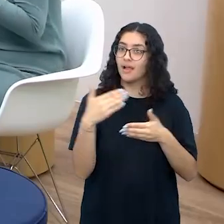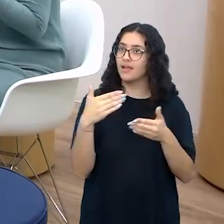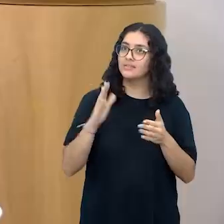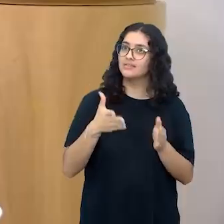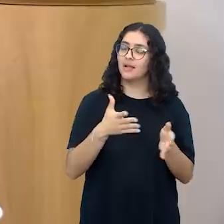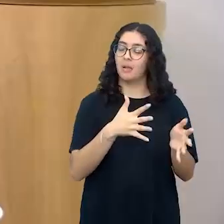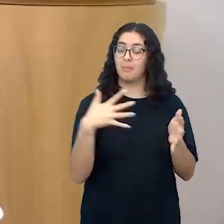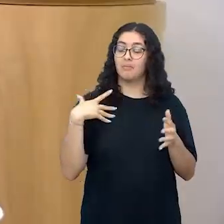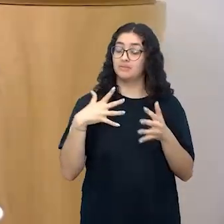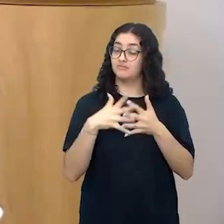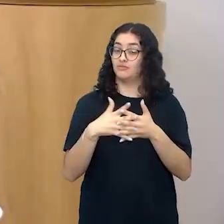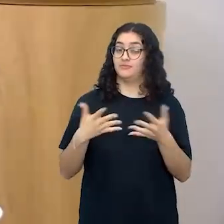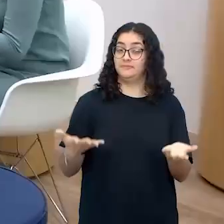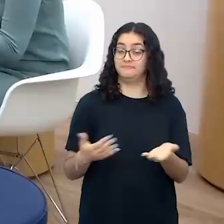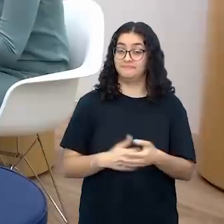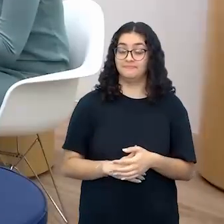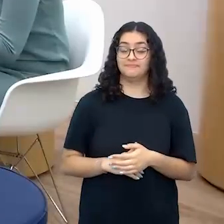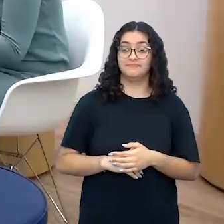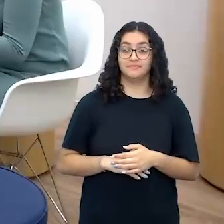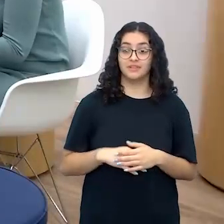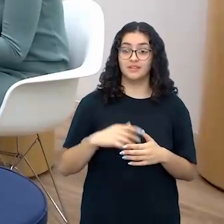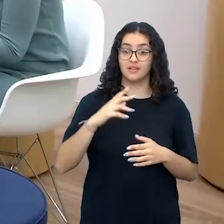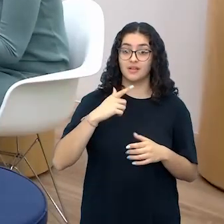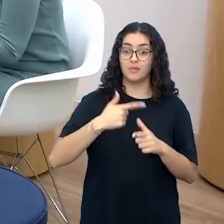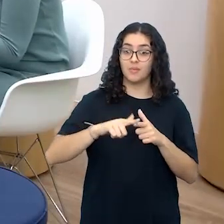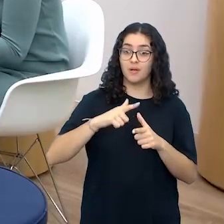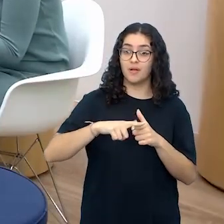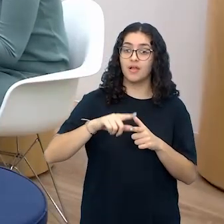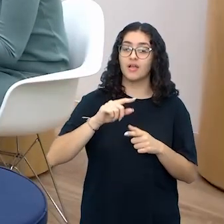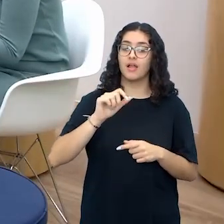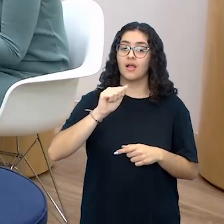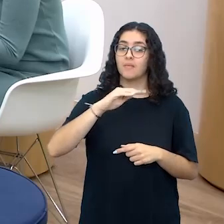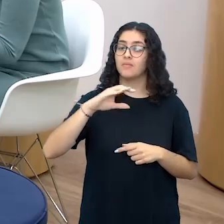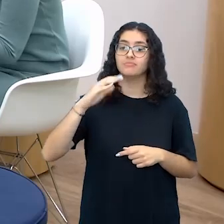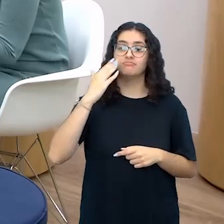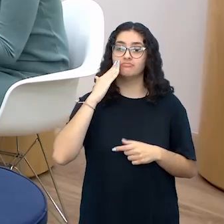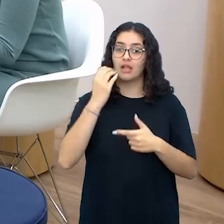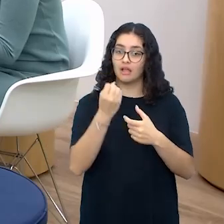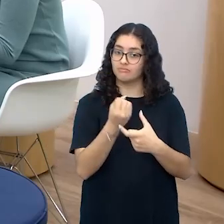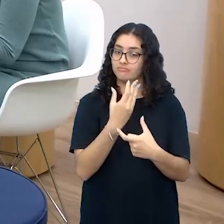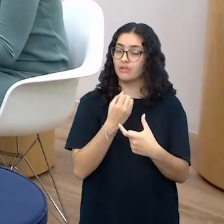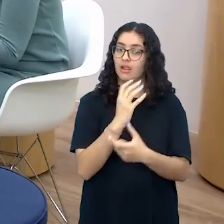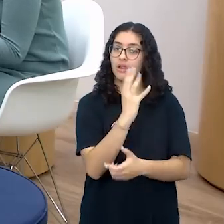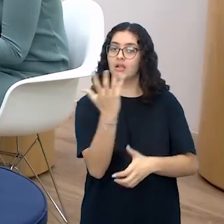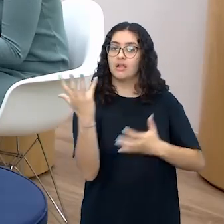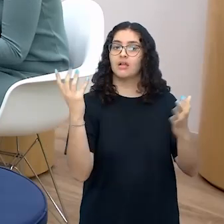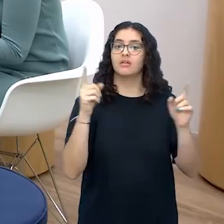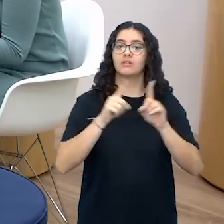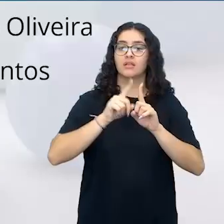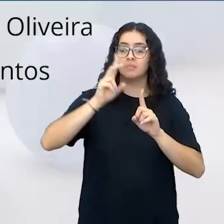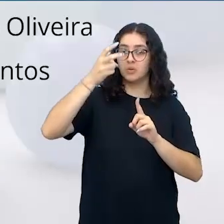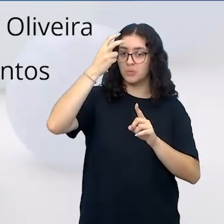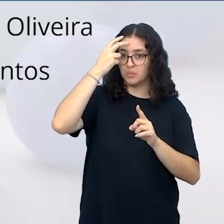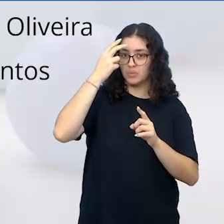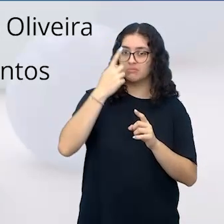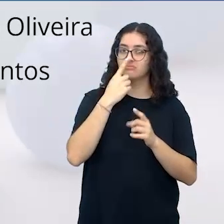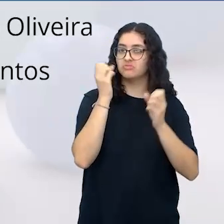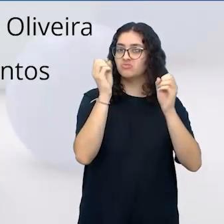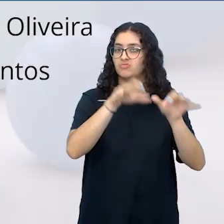devia. Então, o Programa de Alfabetização Ambiental e Recursos Hídricos e Cultura do Desperdício.